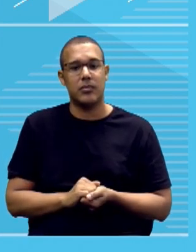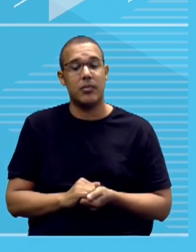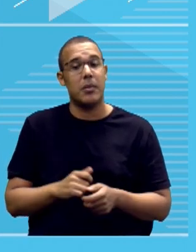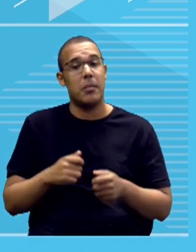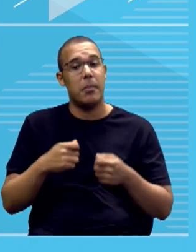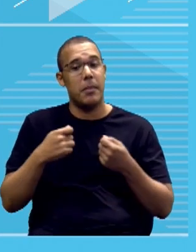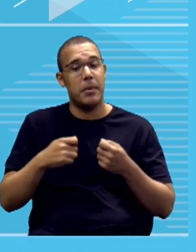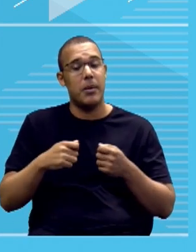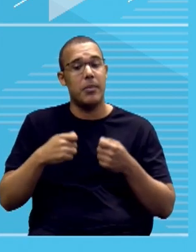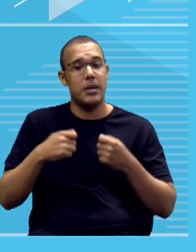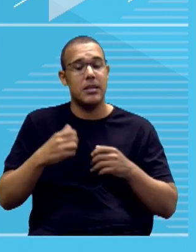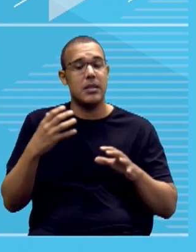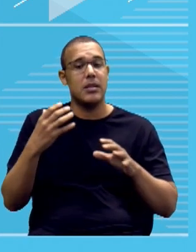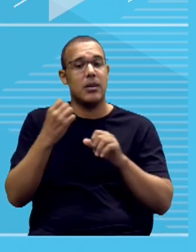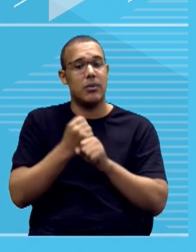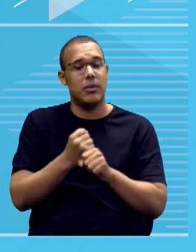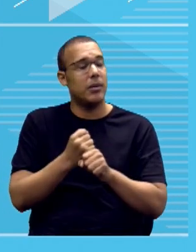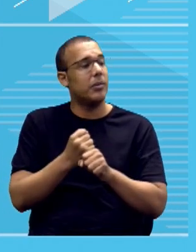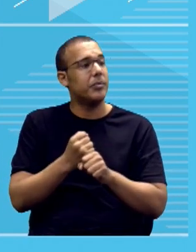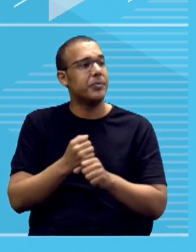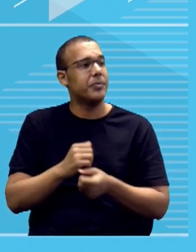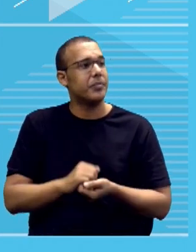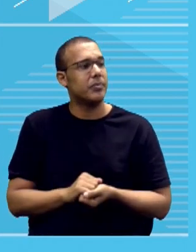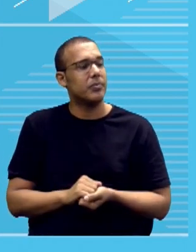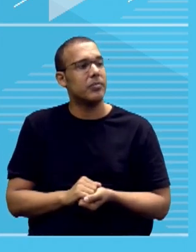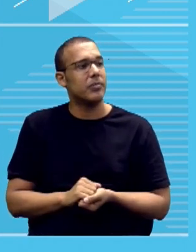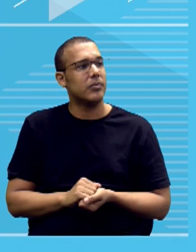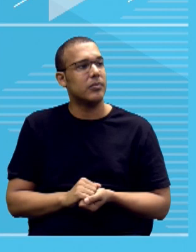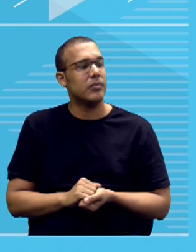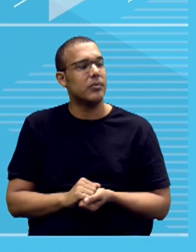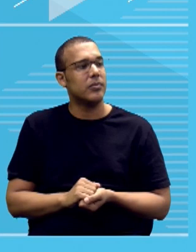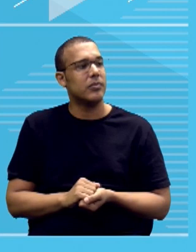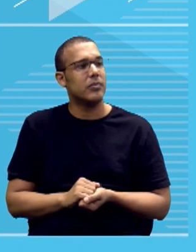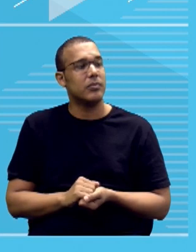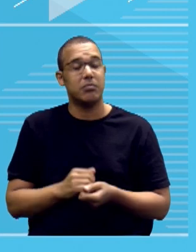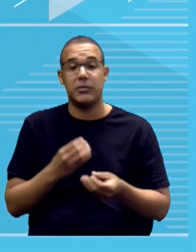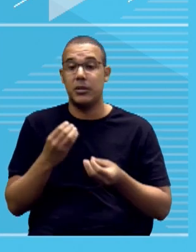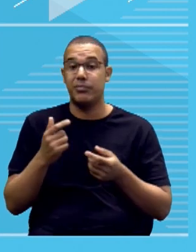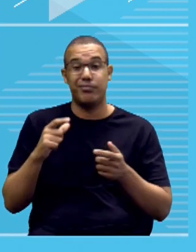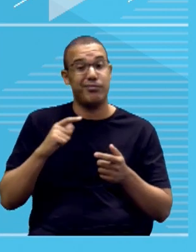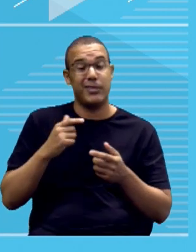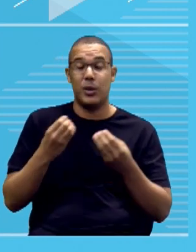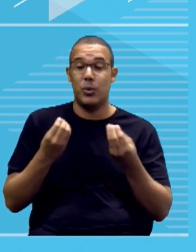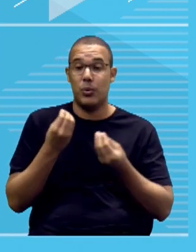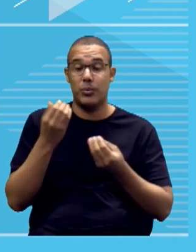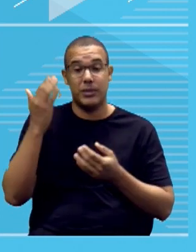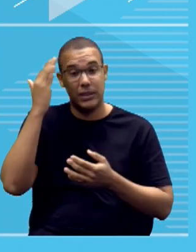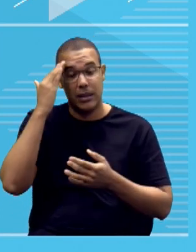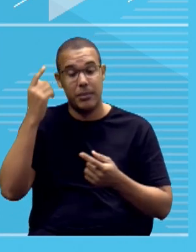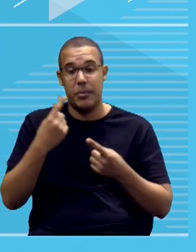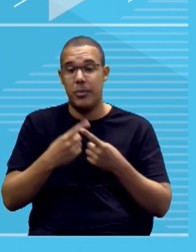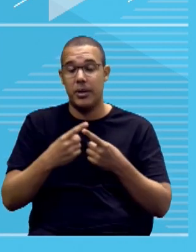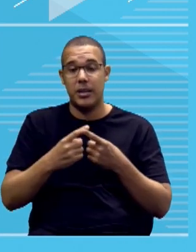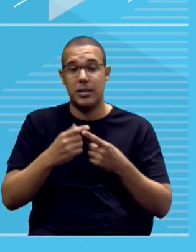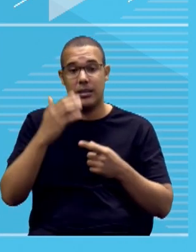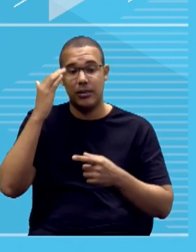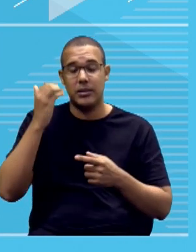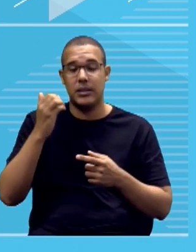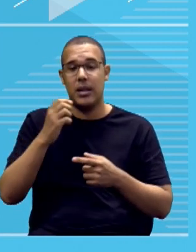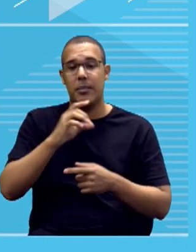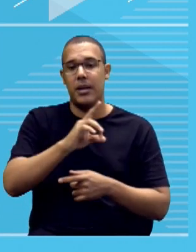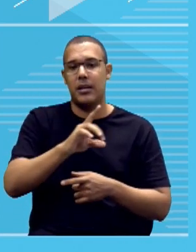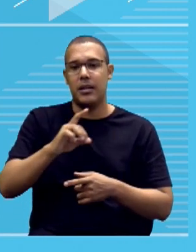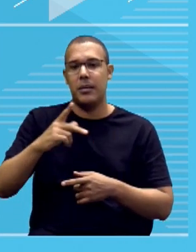a conta. Eu não posso afirmar isso. Eu não posso afirmar isso por quê? Porque ele não falou da DDP interna